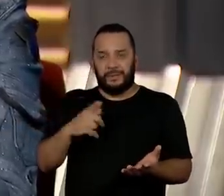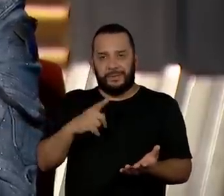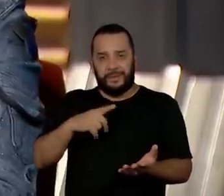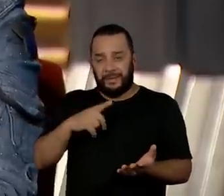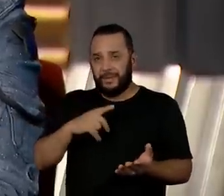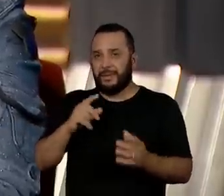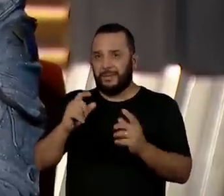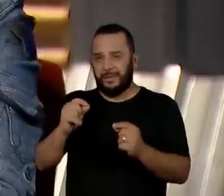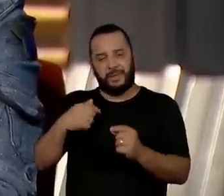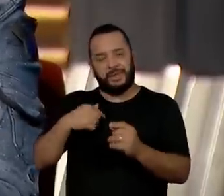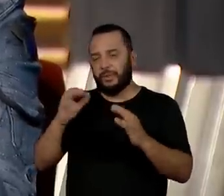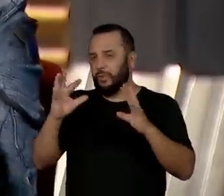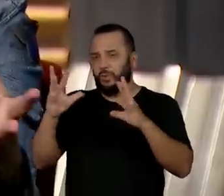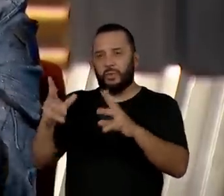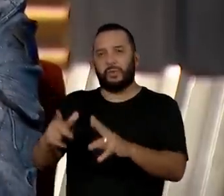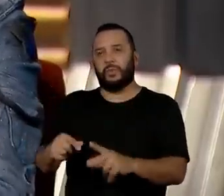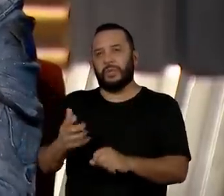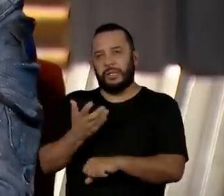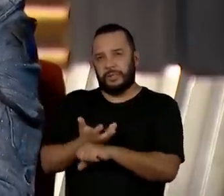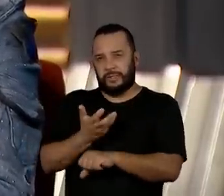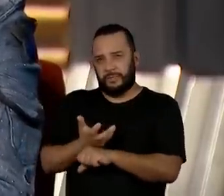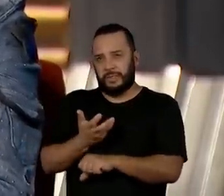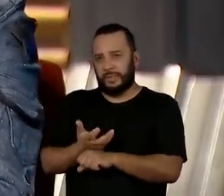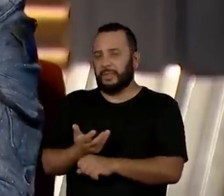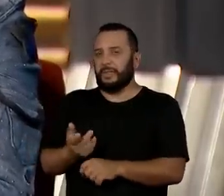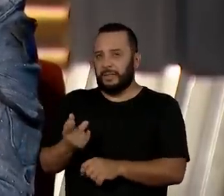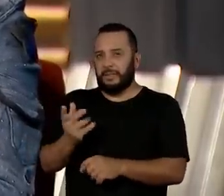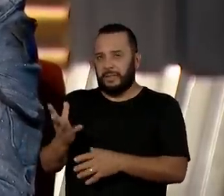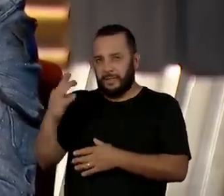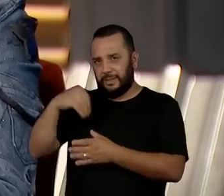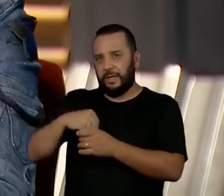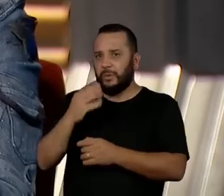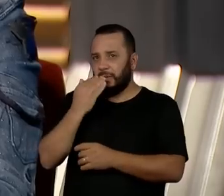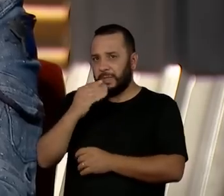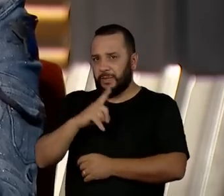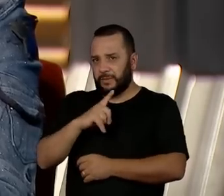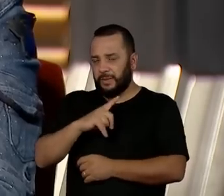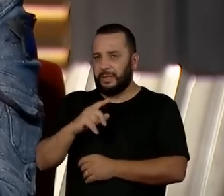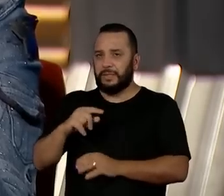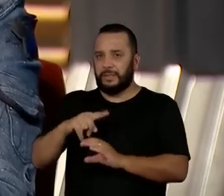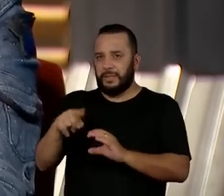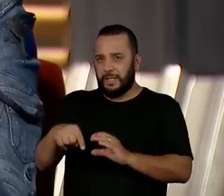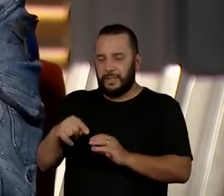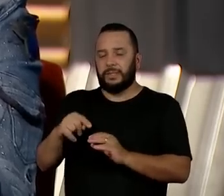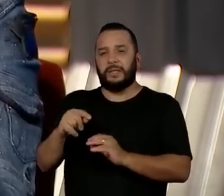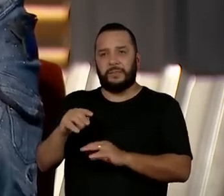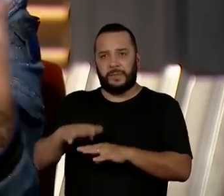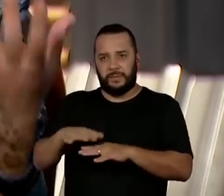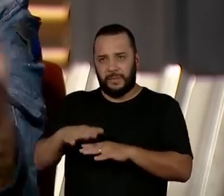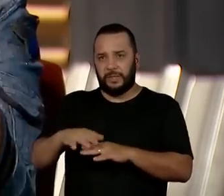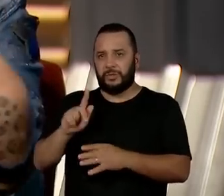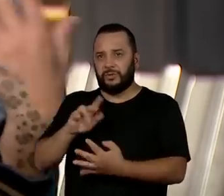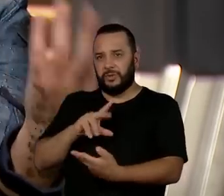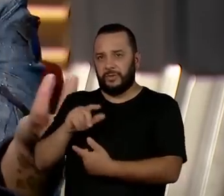se você quiser estudar todas as matérias dentro da alimentação você consegue Ciências Matemáticas